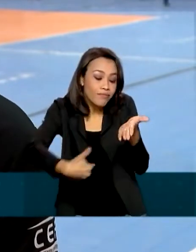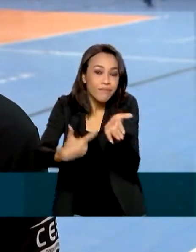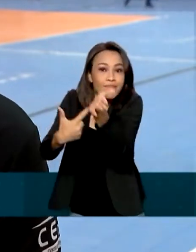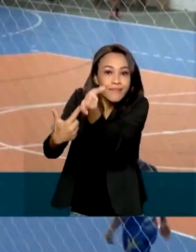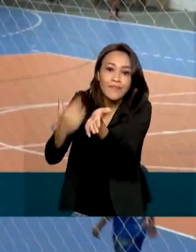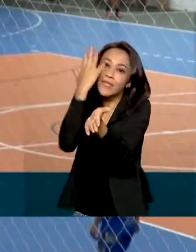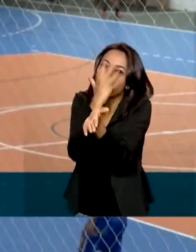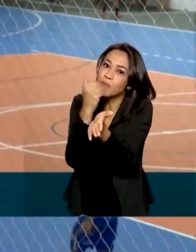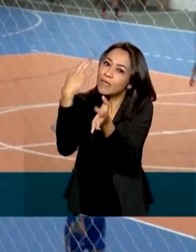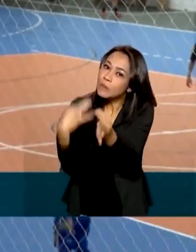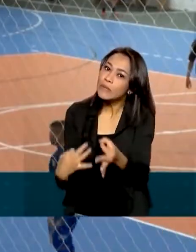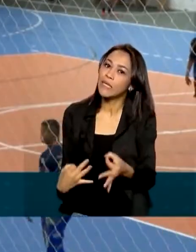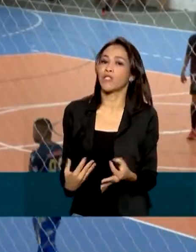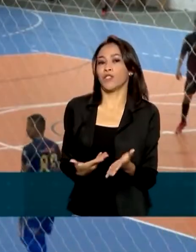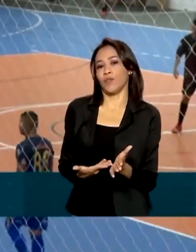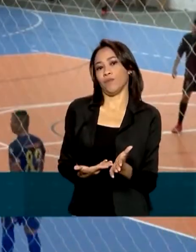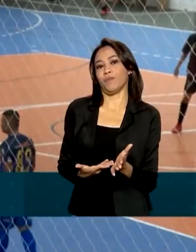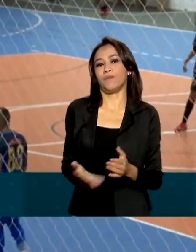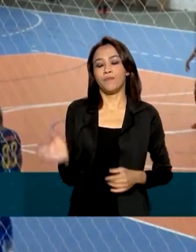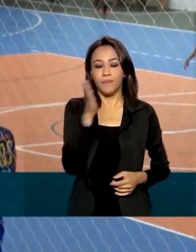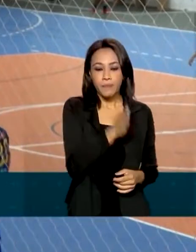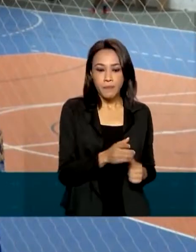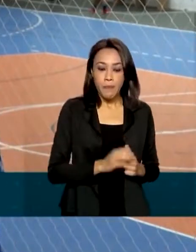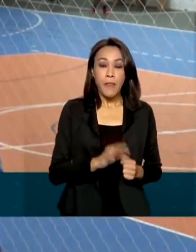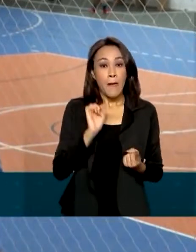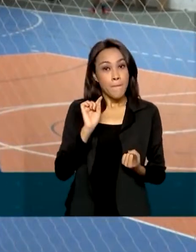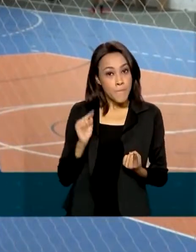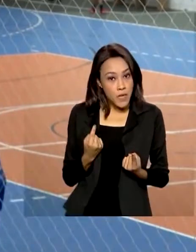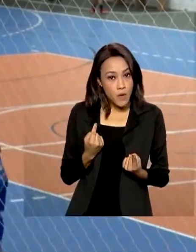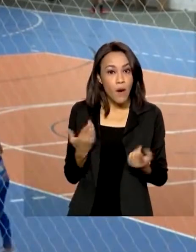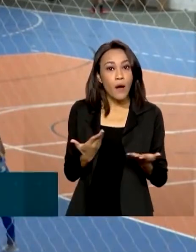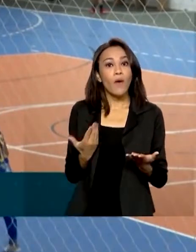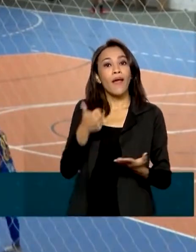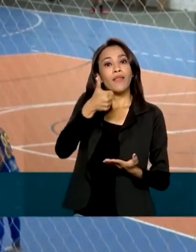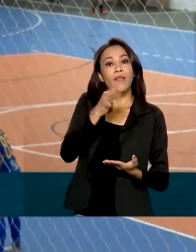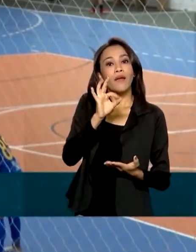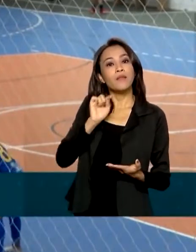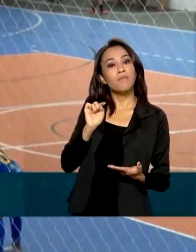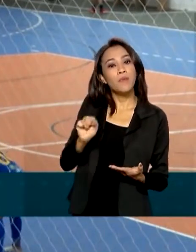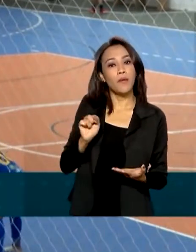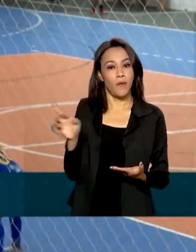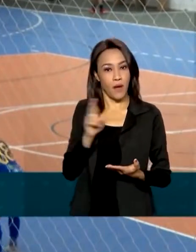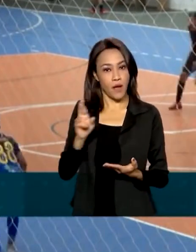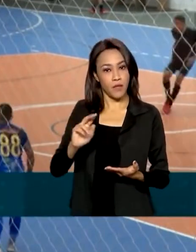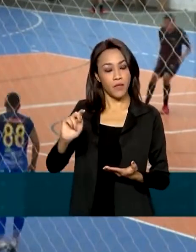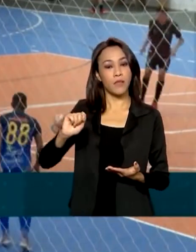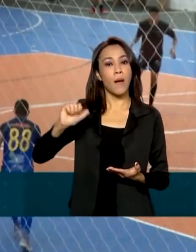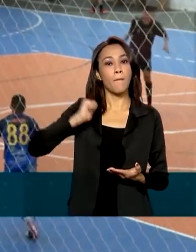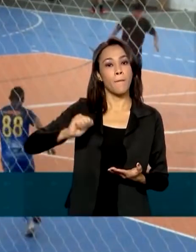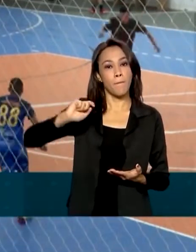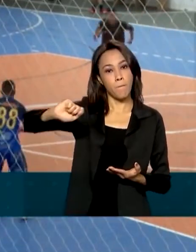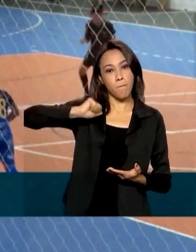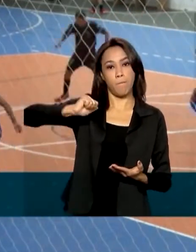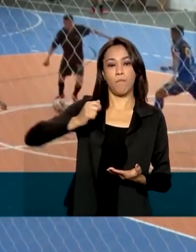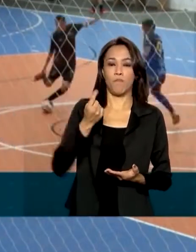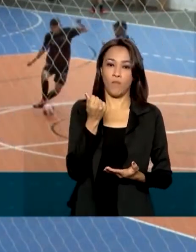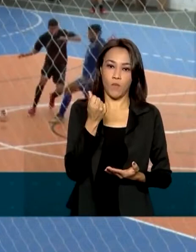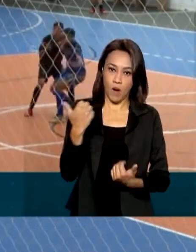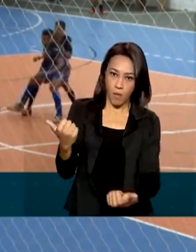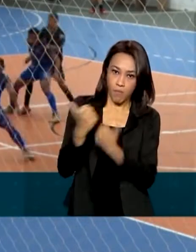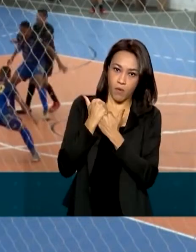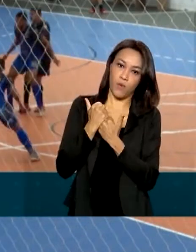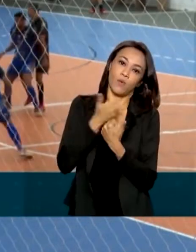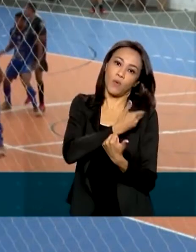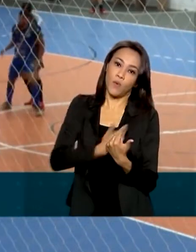lá bem bonitinho. A CENIF também aumentou de R$1.000 para R$10.000 o valor da Bolsa Auxílio paga a atletas por meio